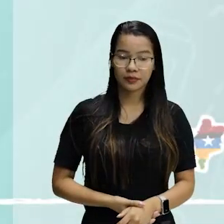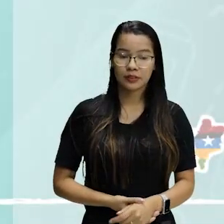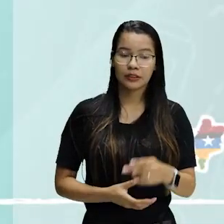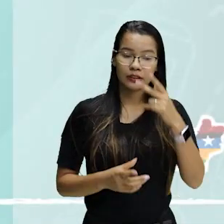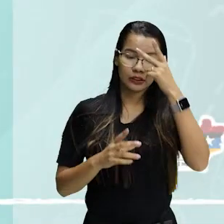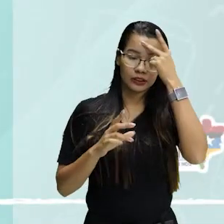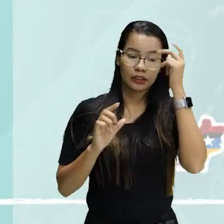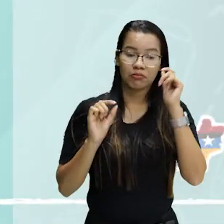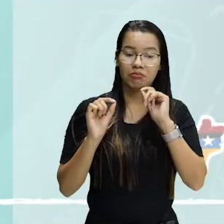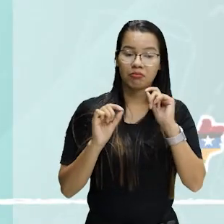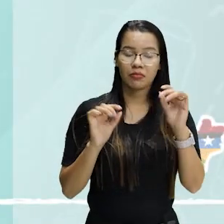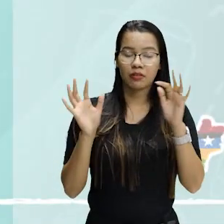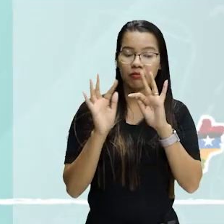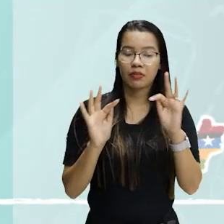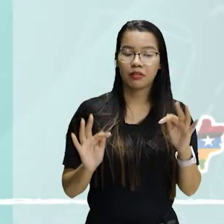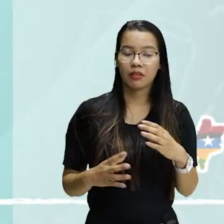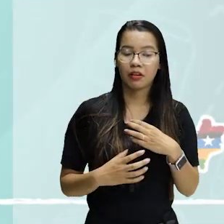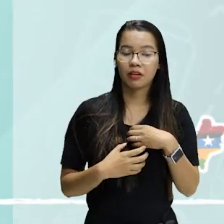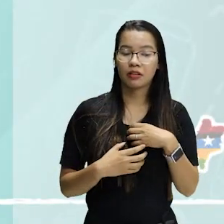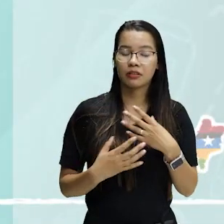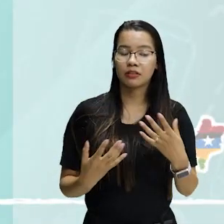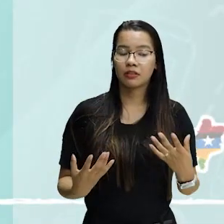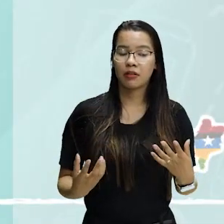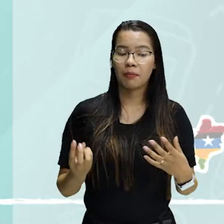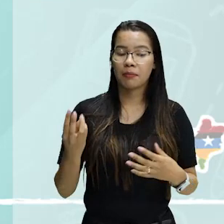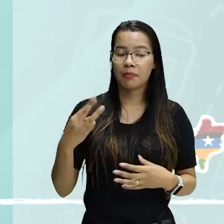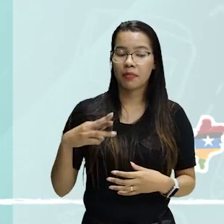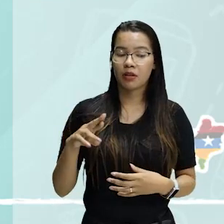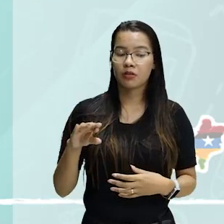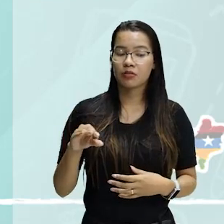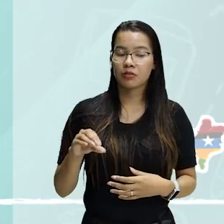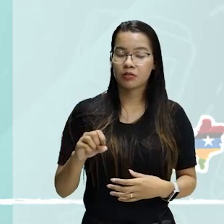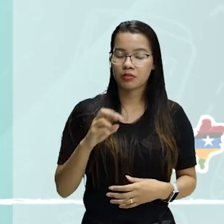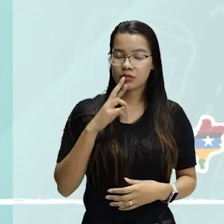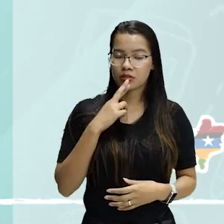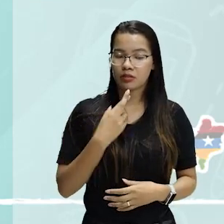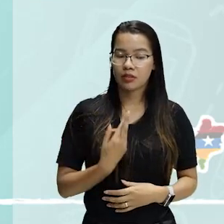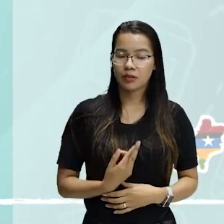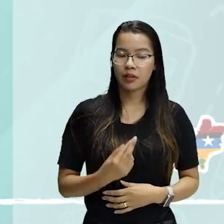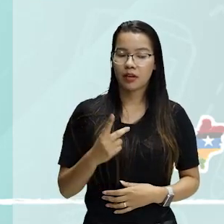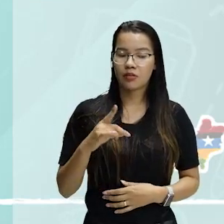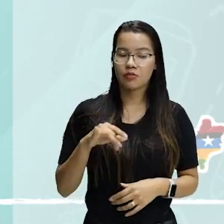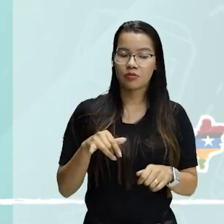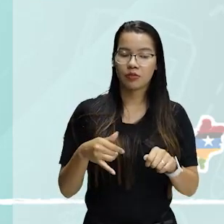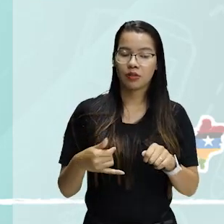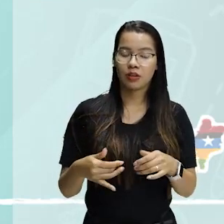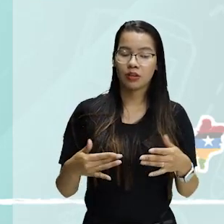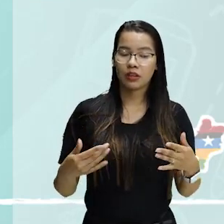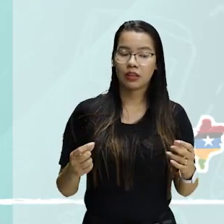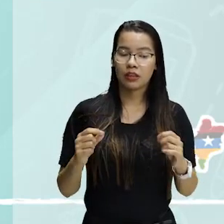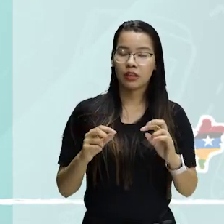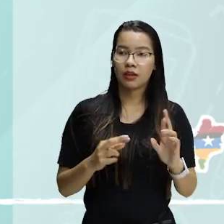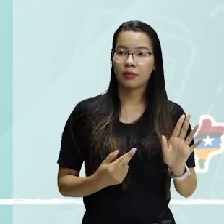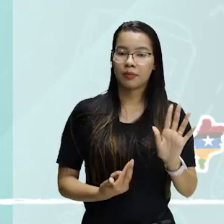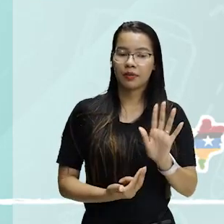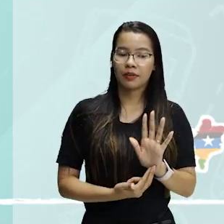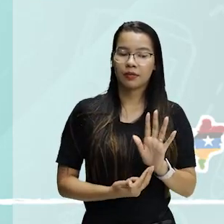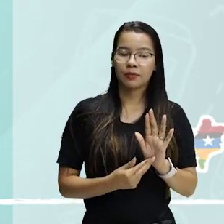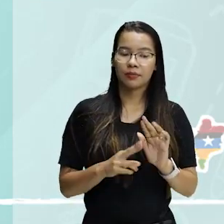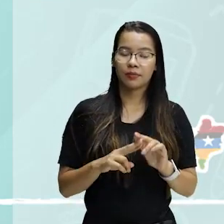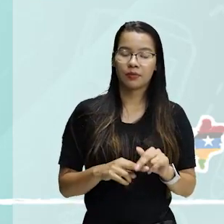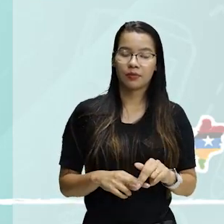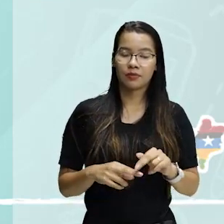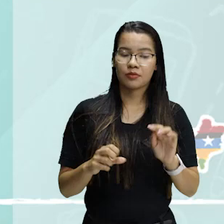Quem está aqui? Marcos. Marcos é o sujeito. O sujeito é representado por um